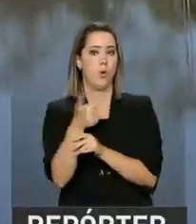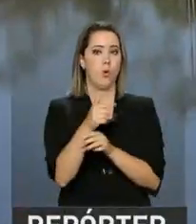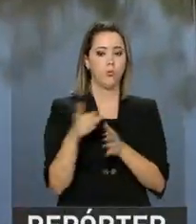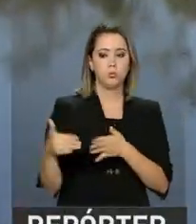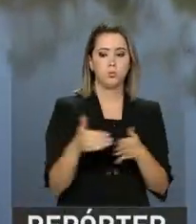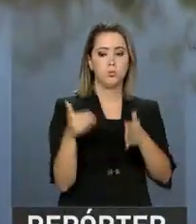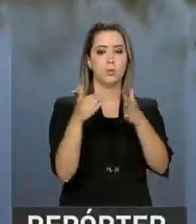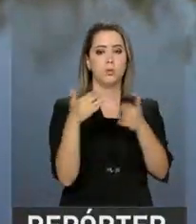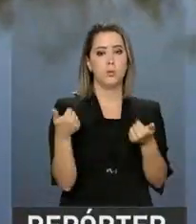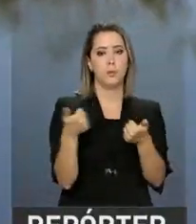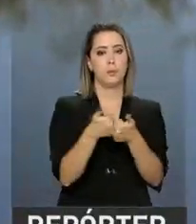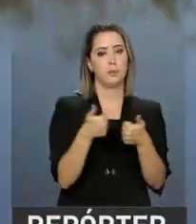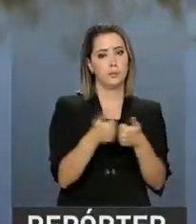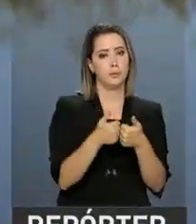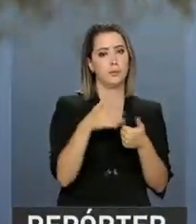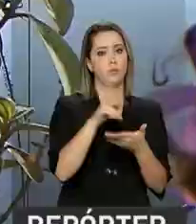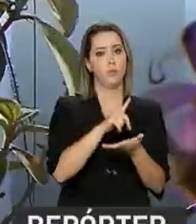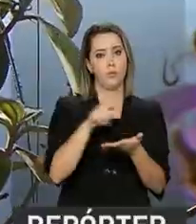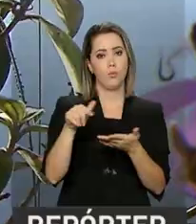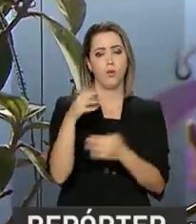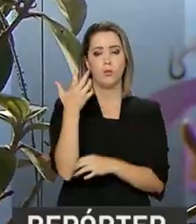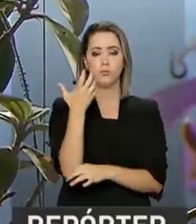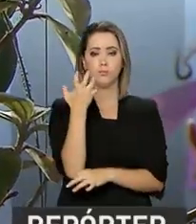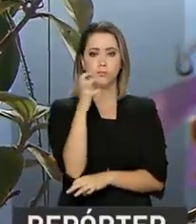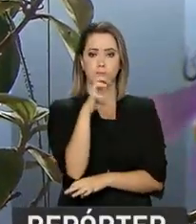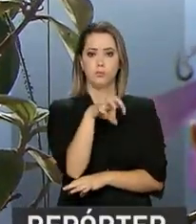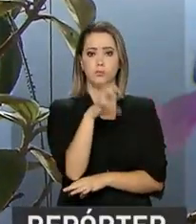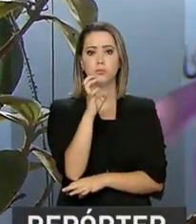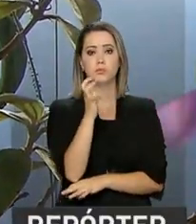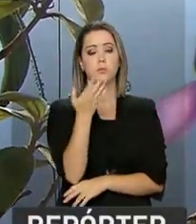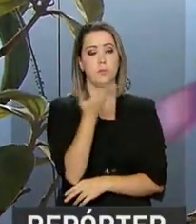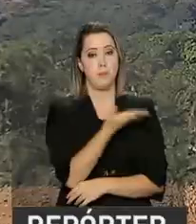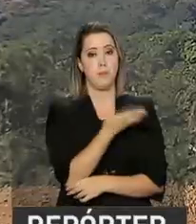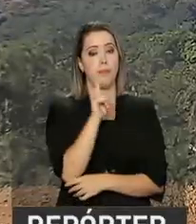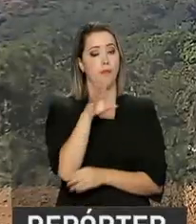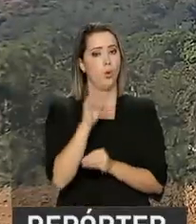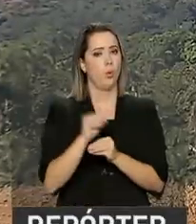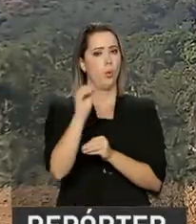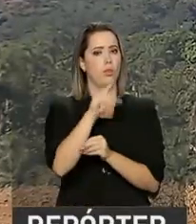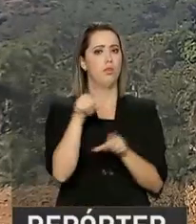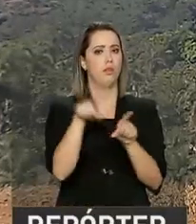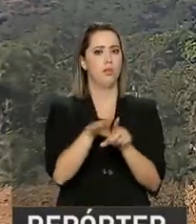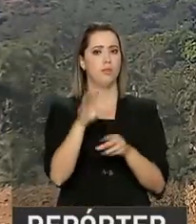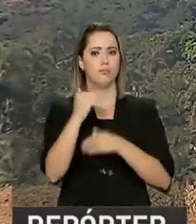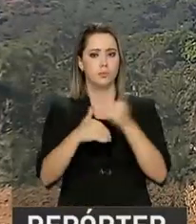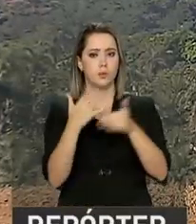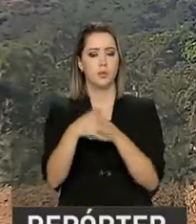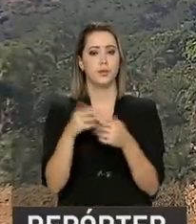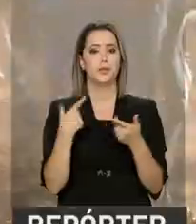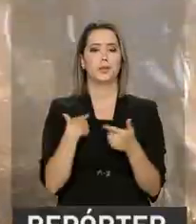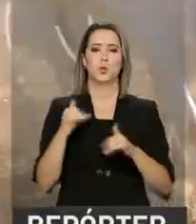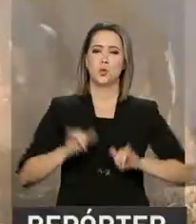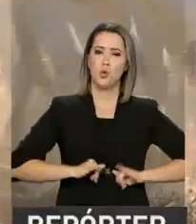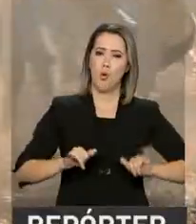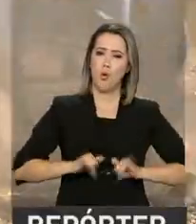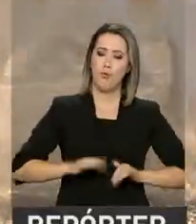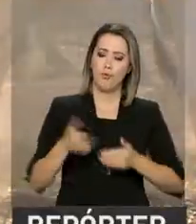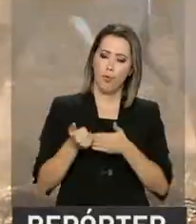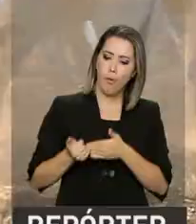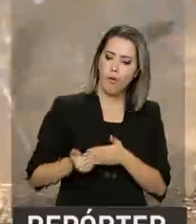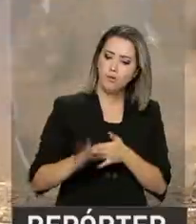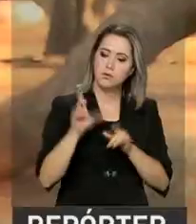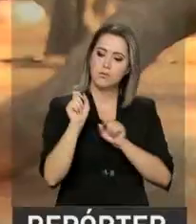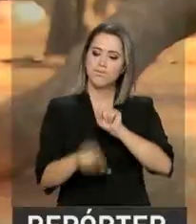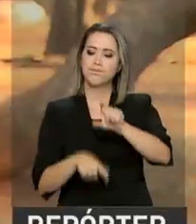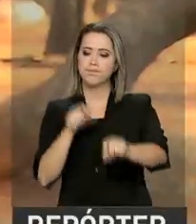leitos de Rios abrigadas no serrado preservar esse patrimônio natural que vem sofrendo com avanço da Agricultura e Pecuária é Um